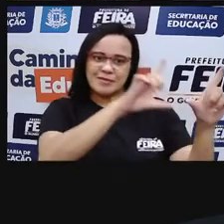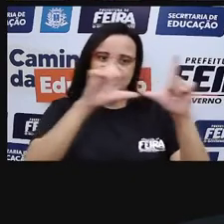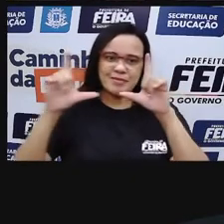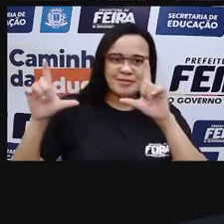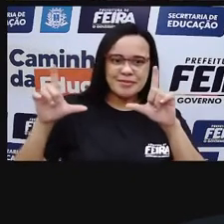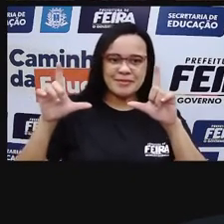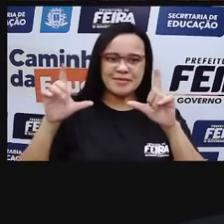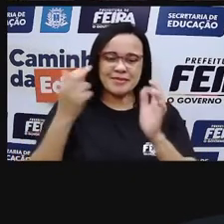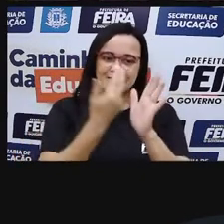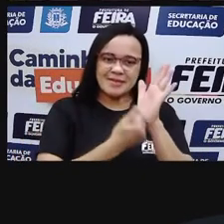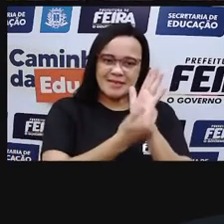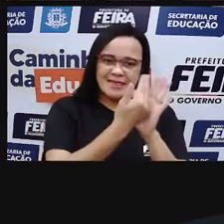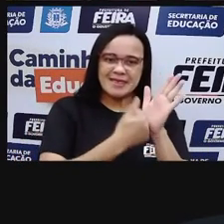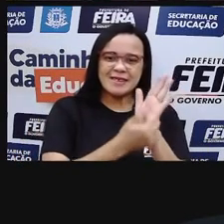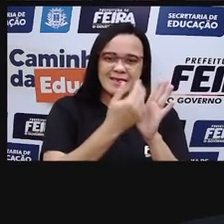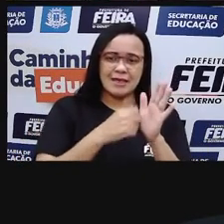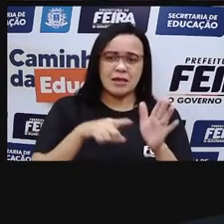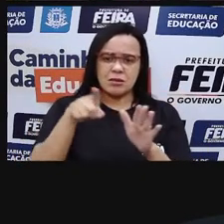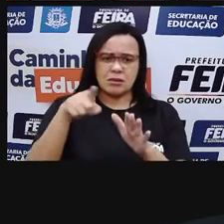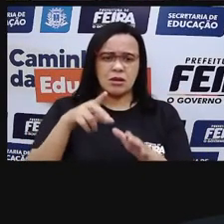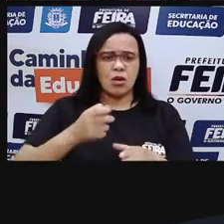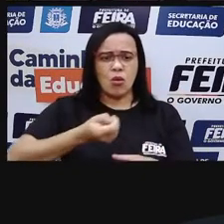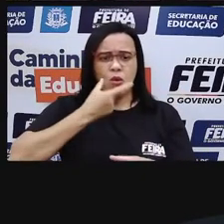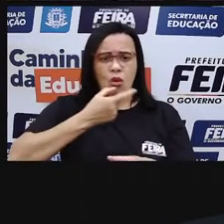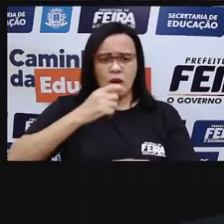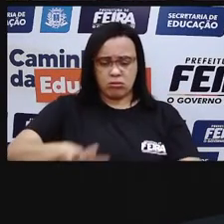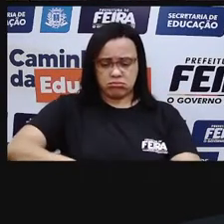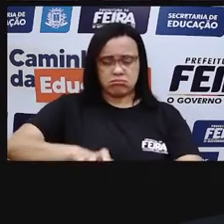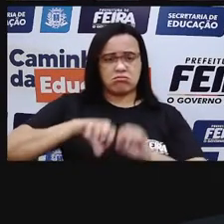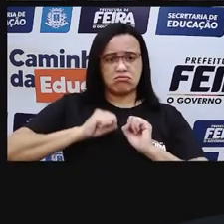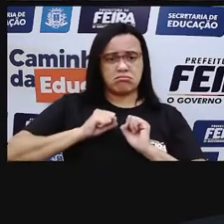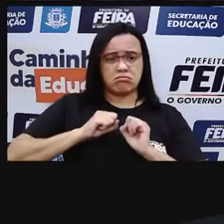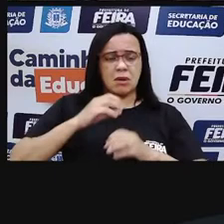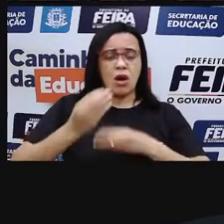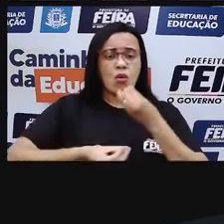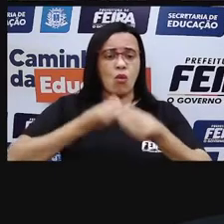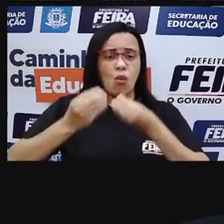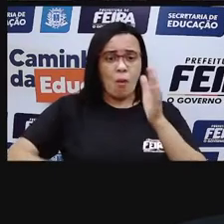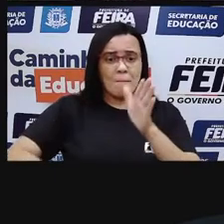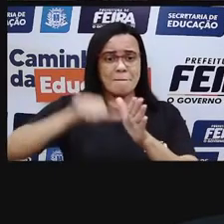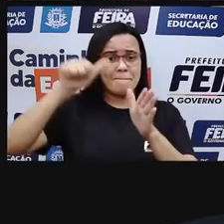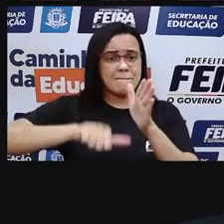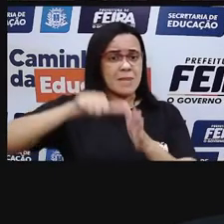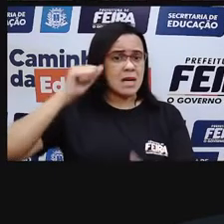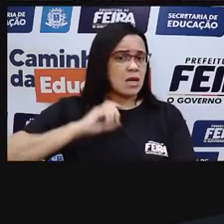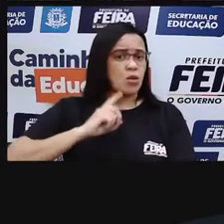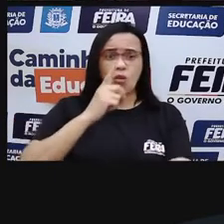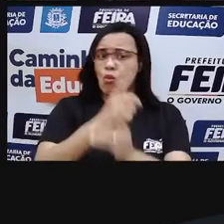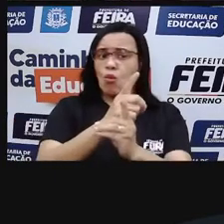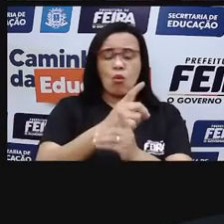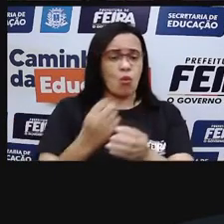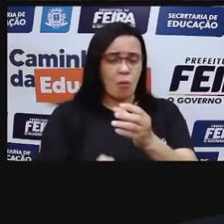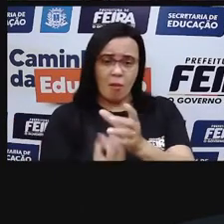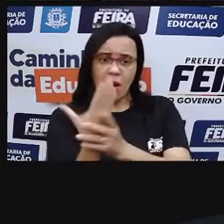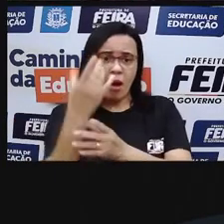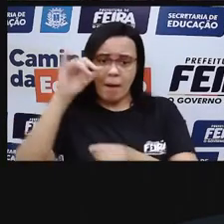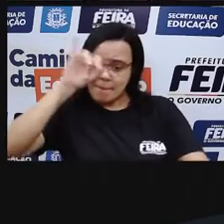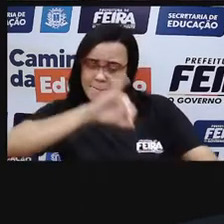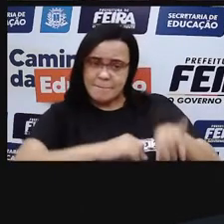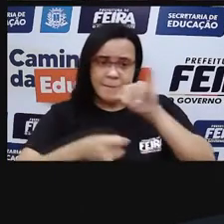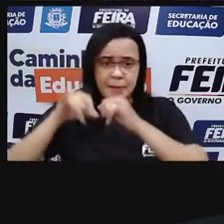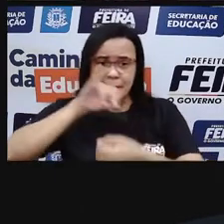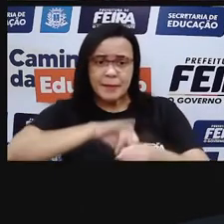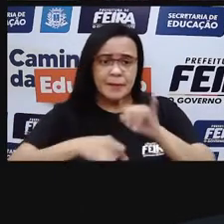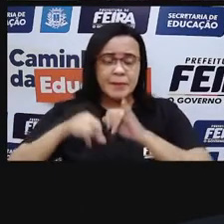O antibiótico, o primeiro antibiótico, né, descrito, identificado e produzido pelo ser